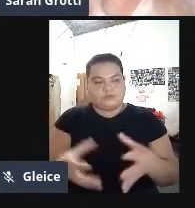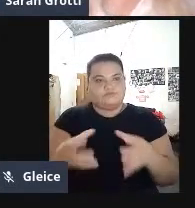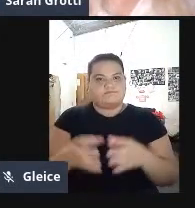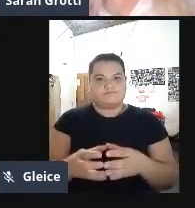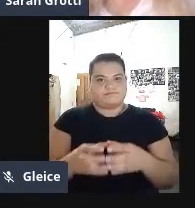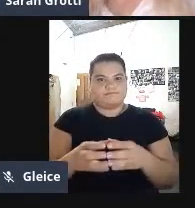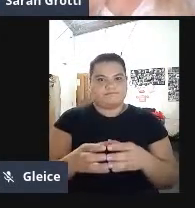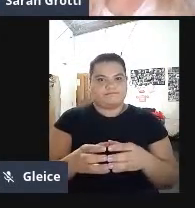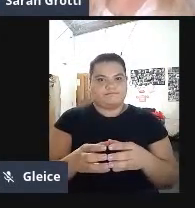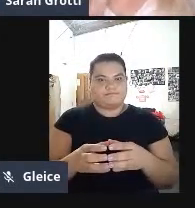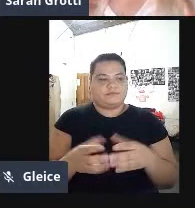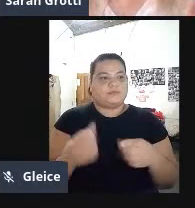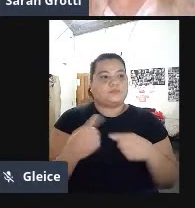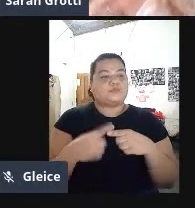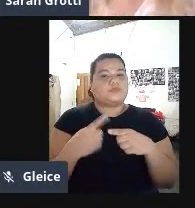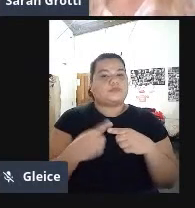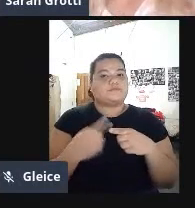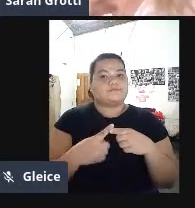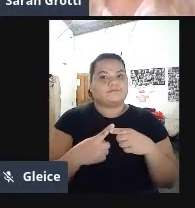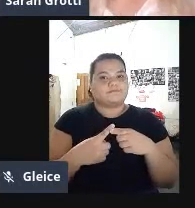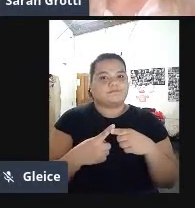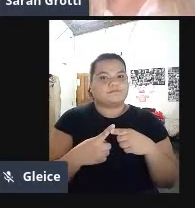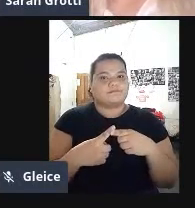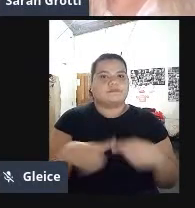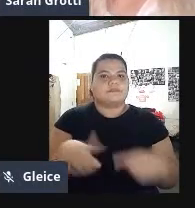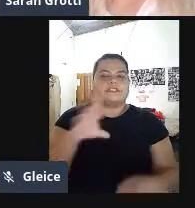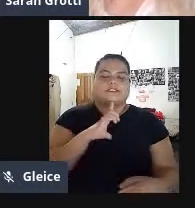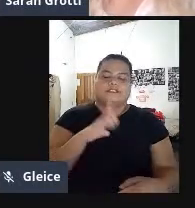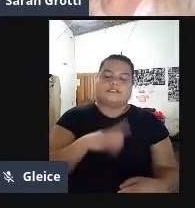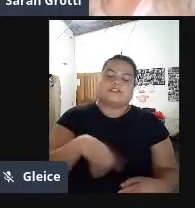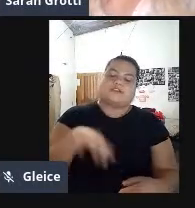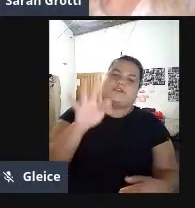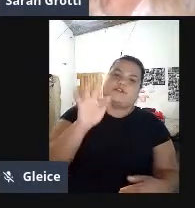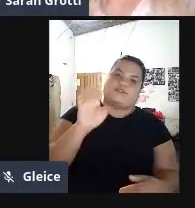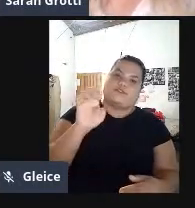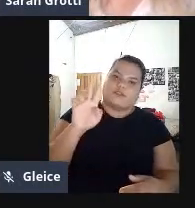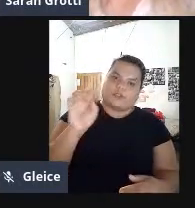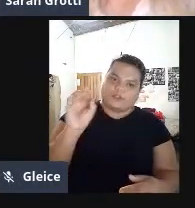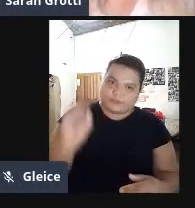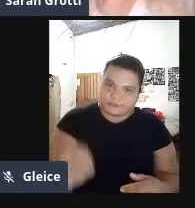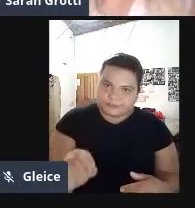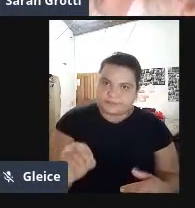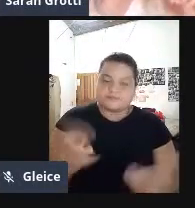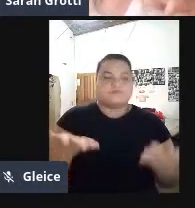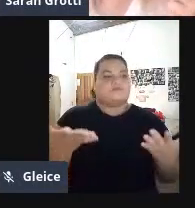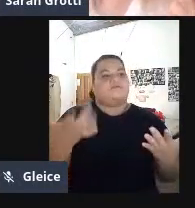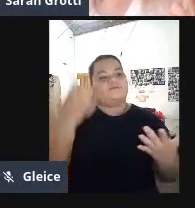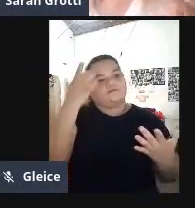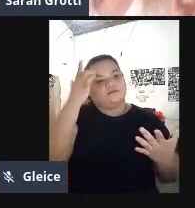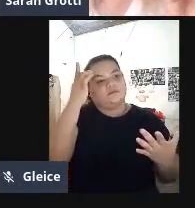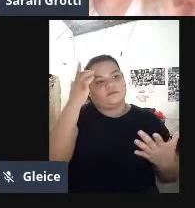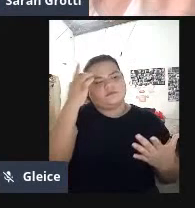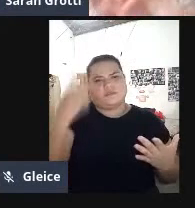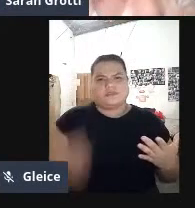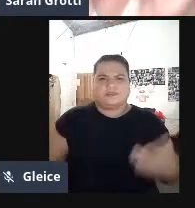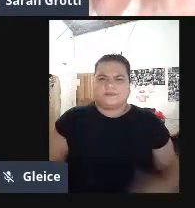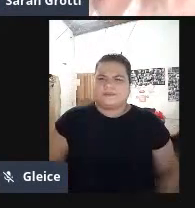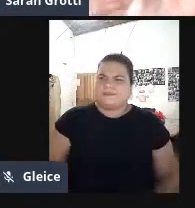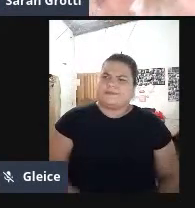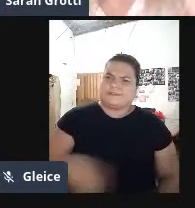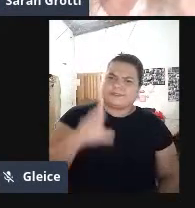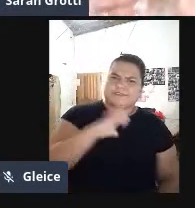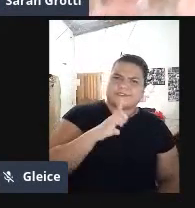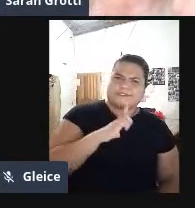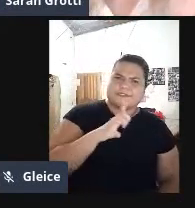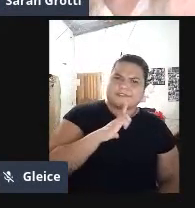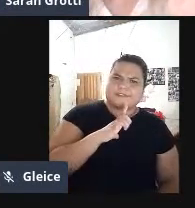de ferro e também tem grande quantidade de inibidores desse ferro. Engraçado, né? No mesmo nutriente tem